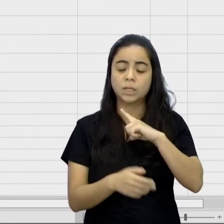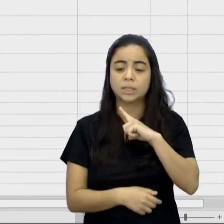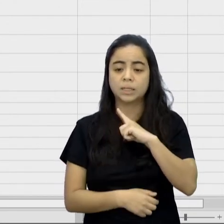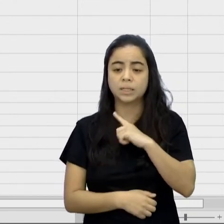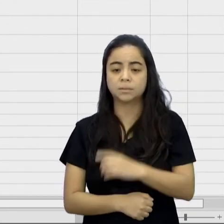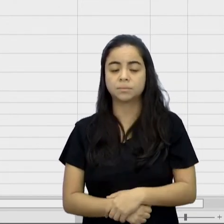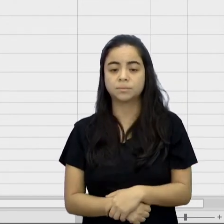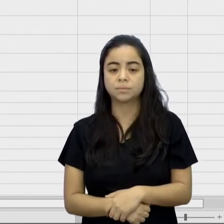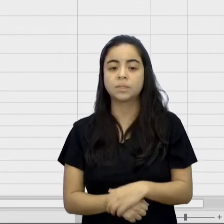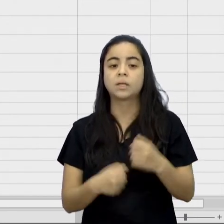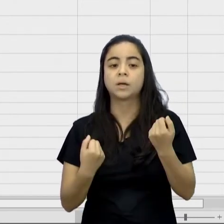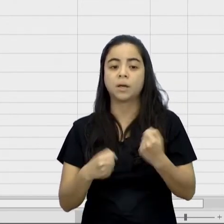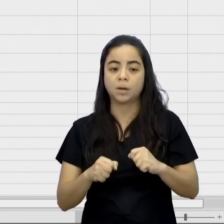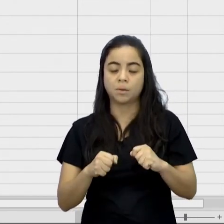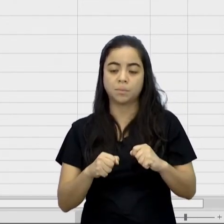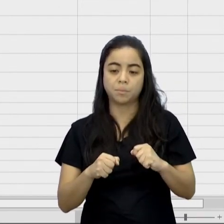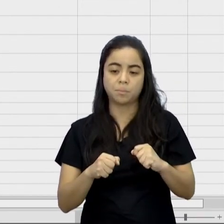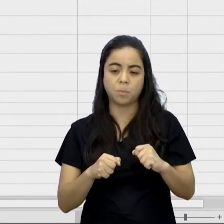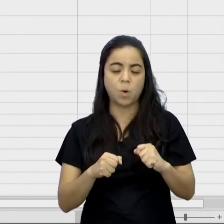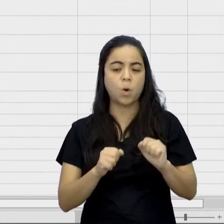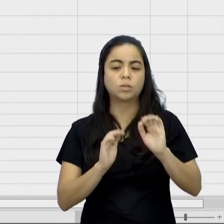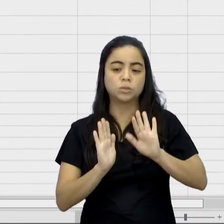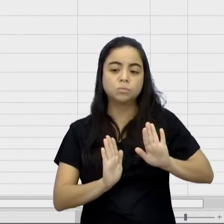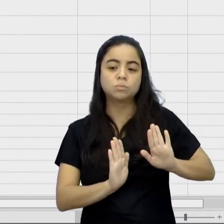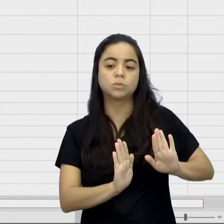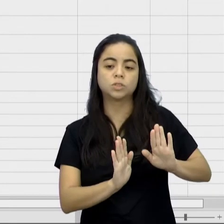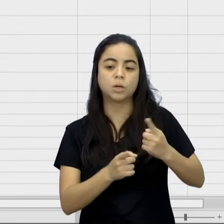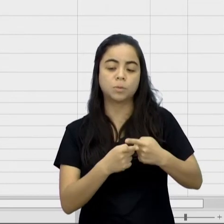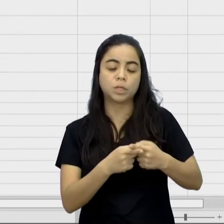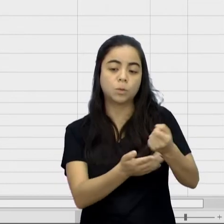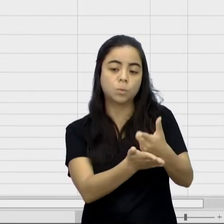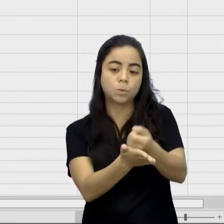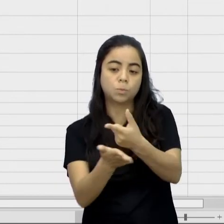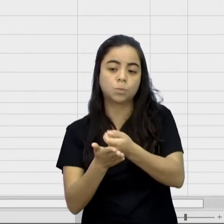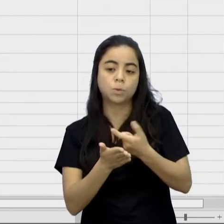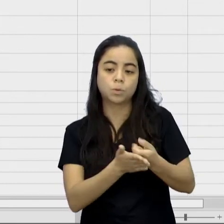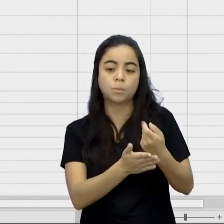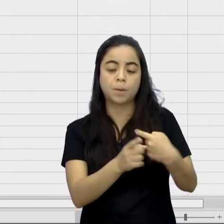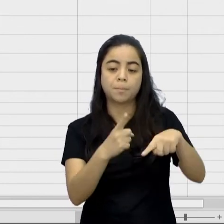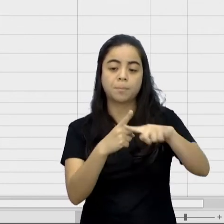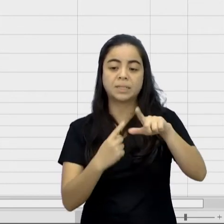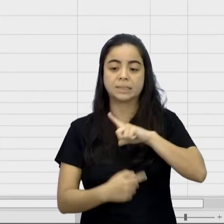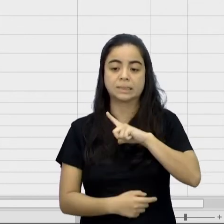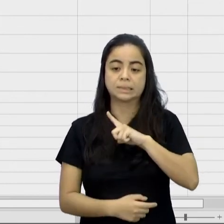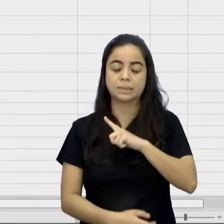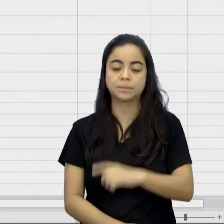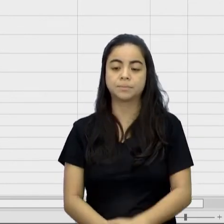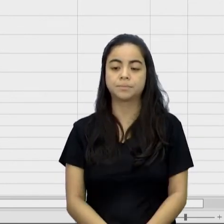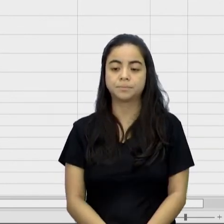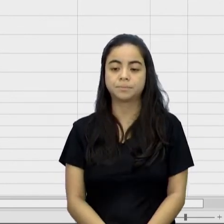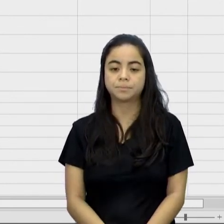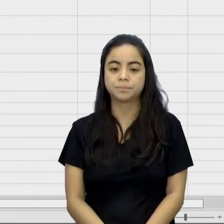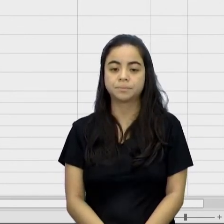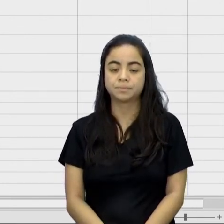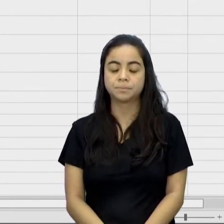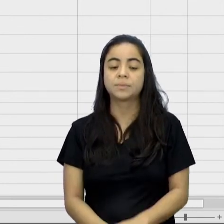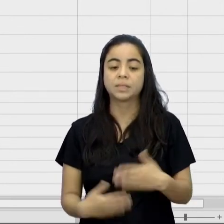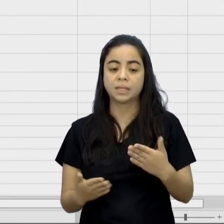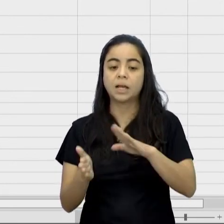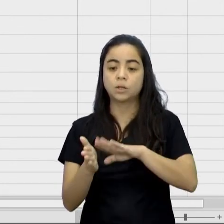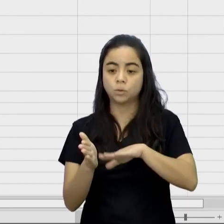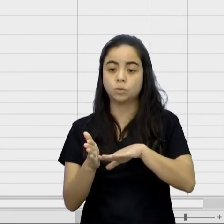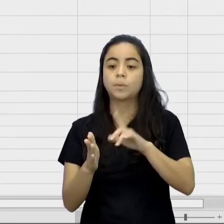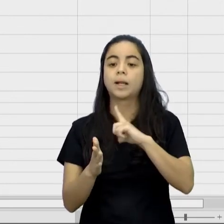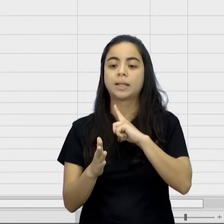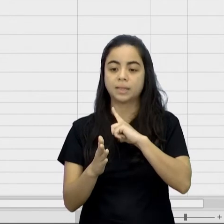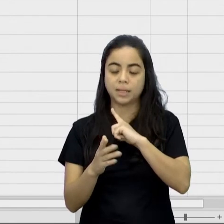pode deixar na conta porque ele vai embora, porque a gente sempre vai precisar pagar algumas coisinhas extras. Então, tá bom. Então vamos lá, e vai sobrar mesmo, tá,